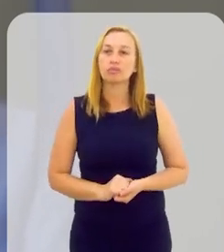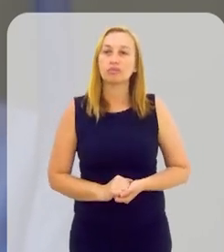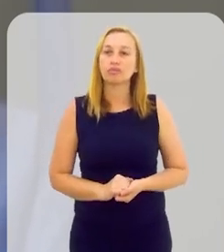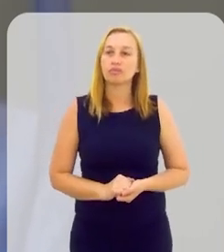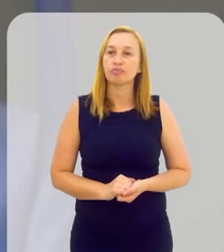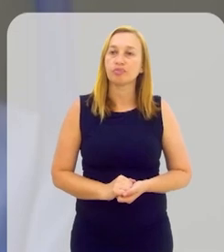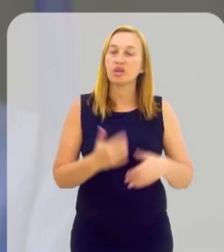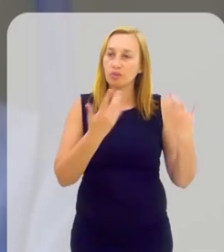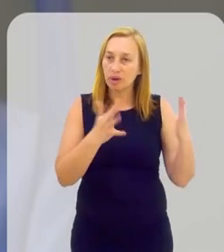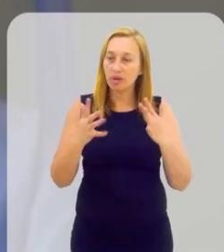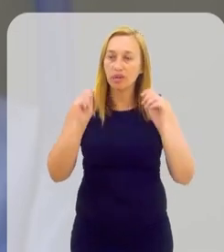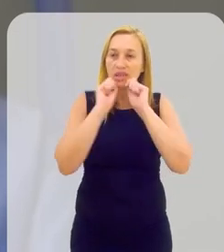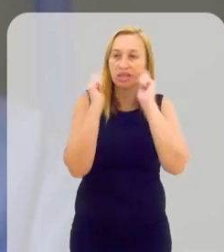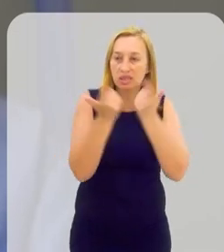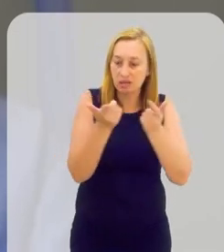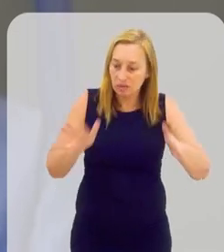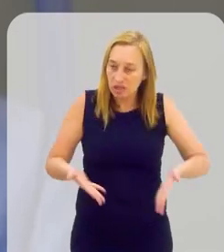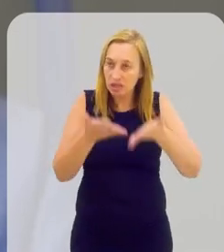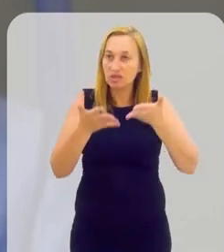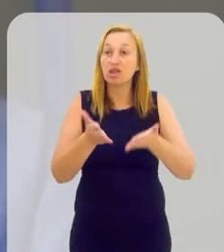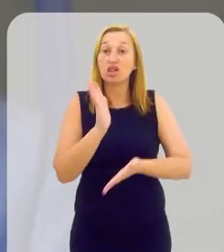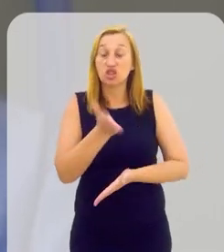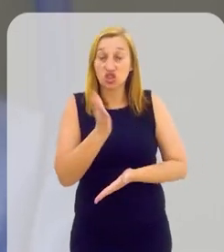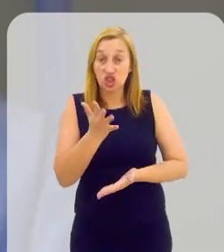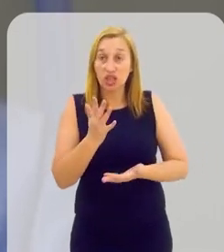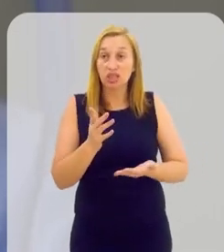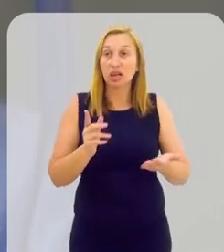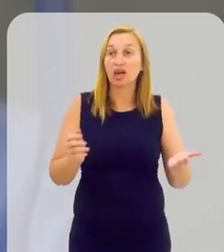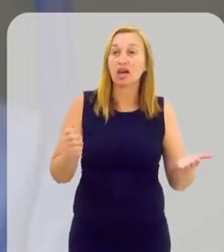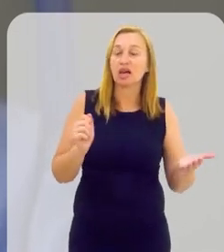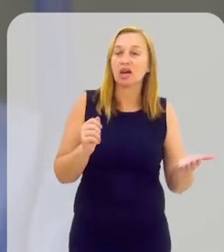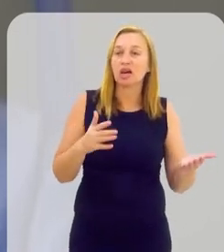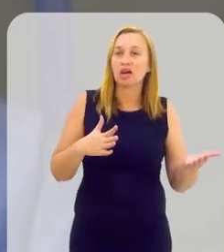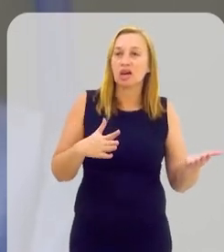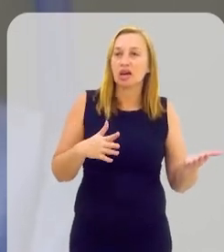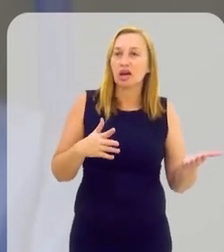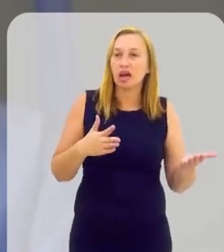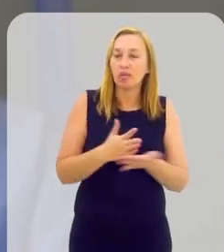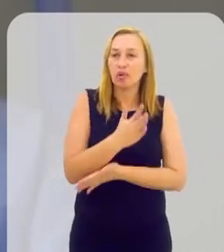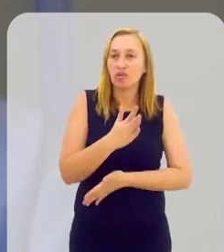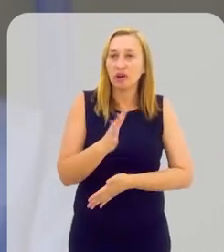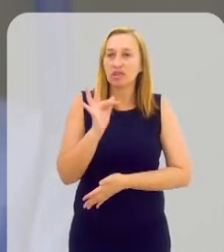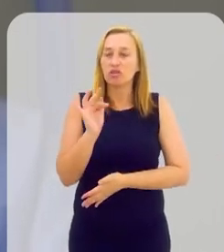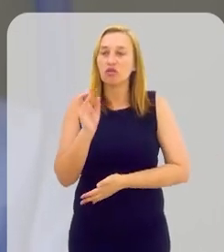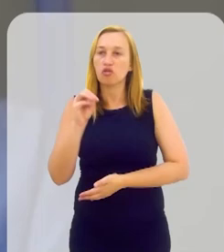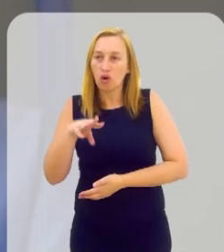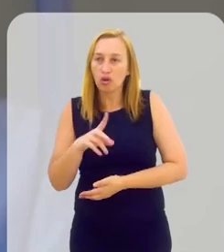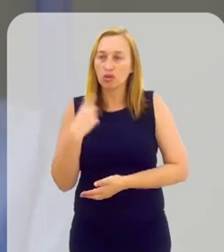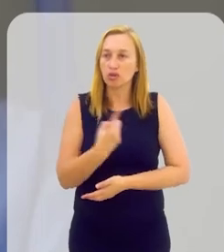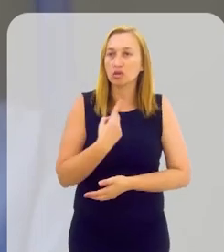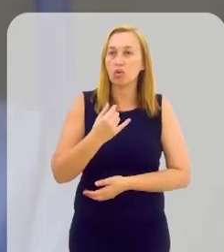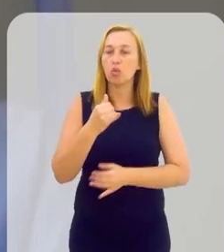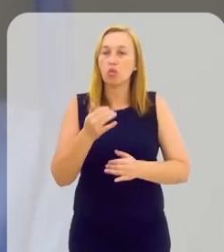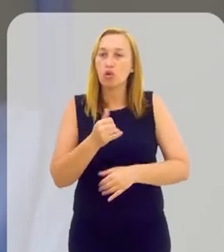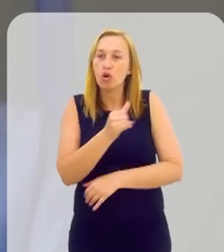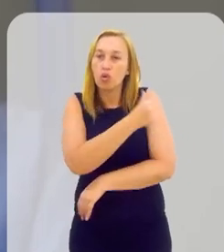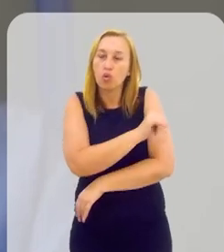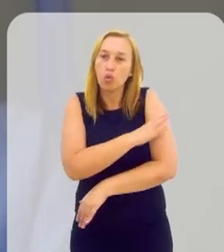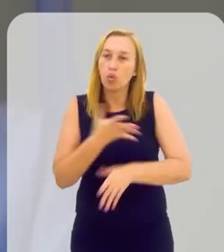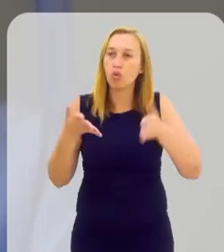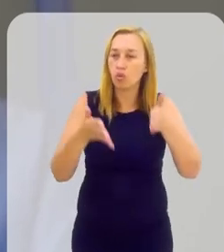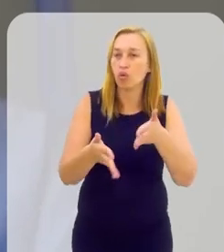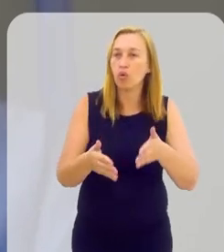e louvo a Assembleia por ter essa iniciativa. E já está consolidado, é um sucesso o no nosso fórum. Então, o Rio em